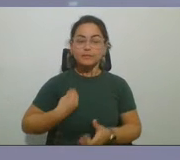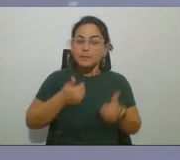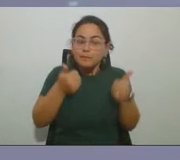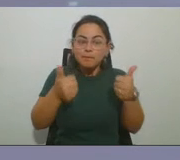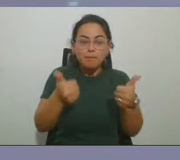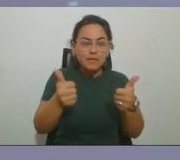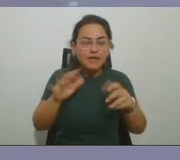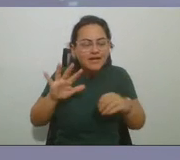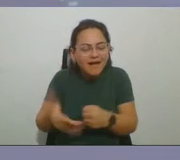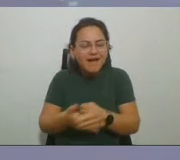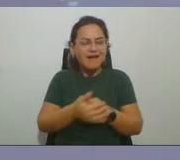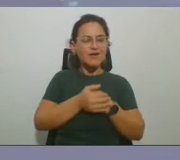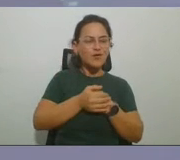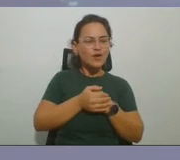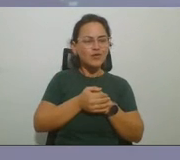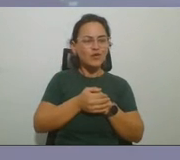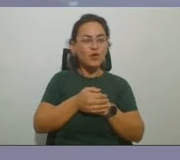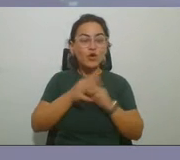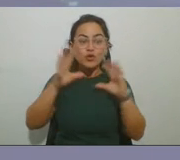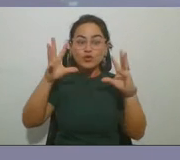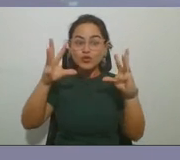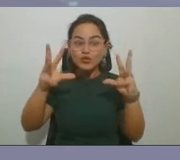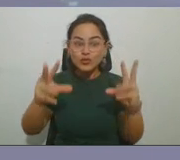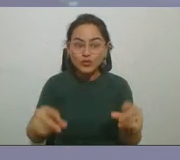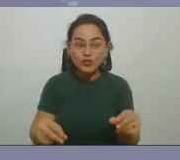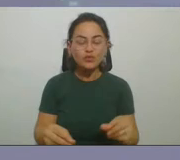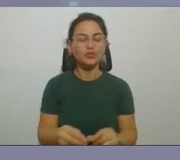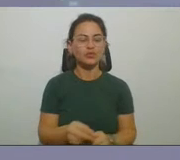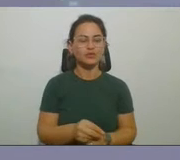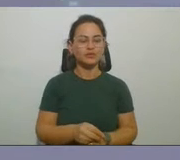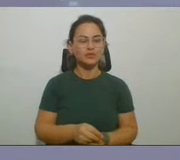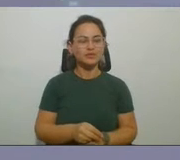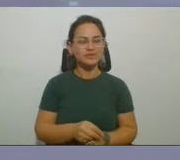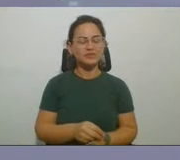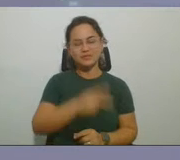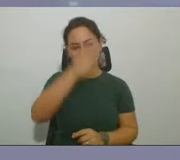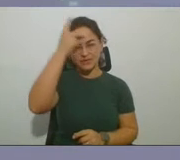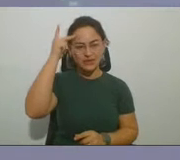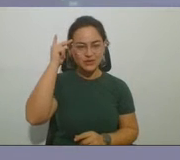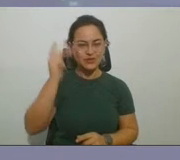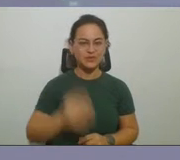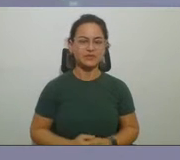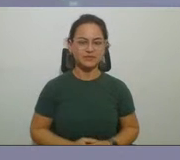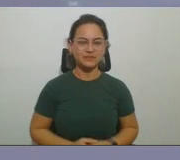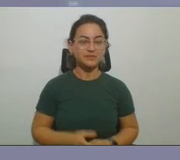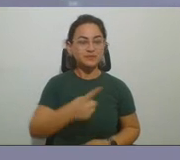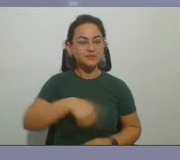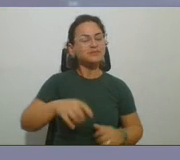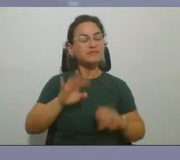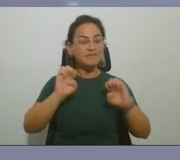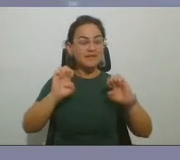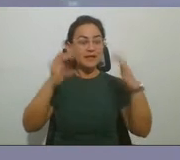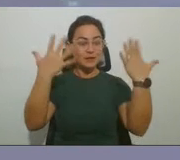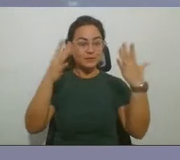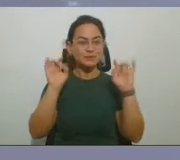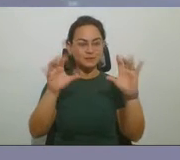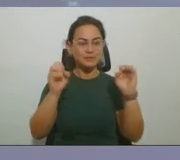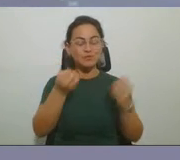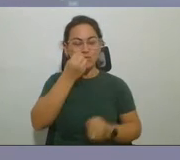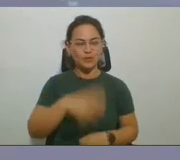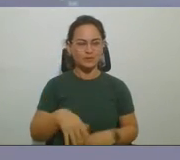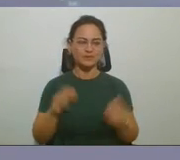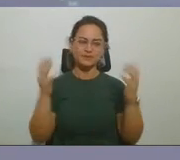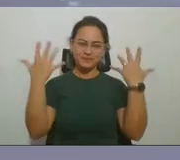todos, todas e todes. Que tenhamos um ótimo evento. Obrigada.